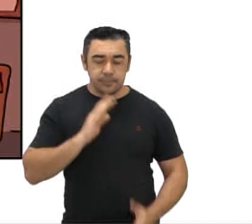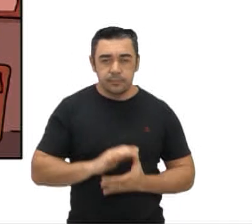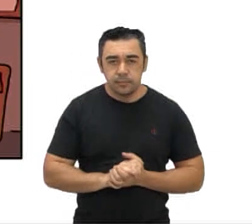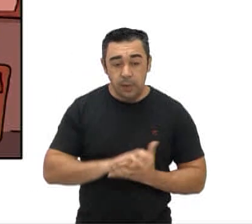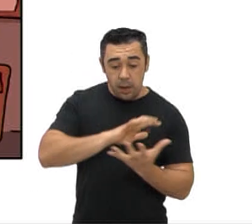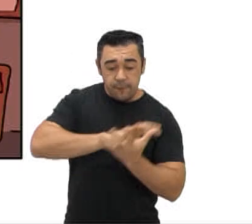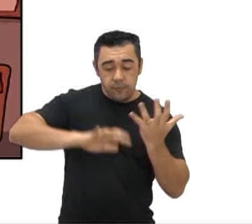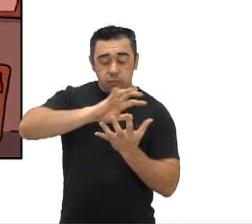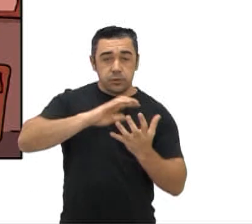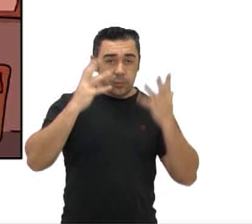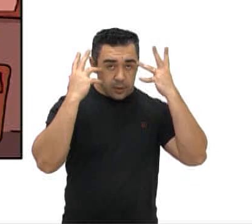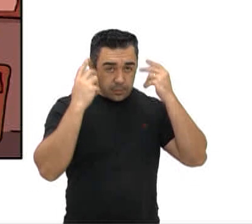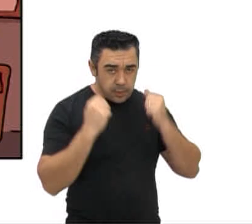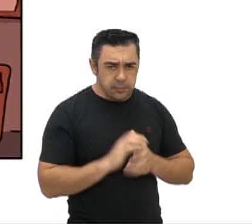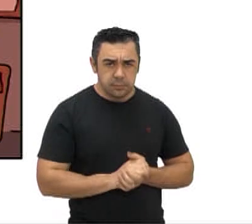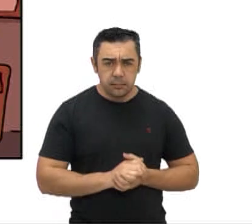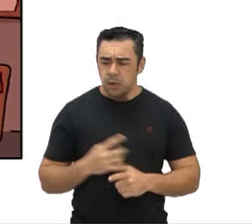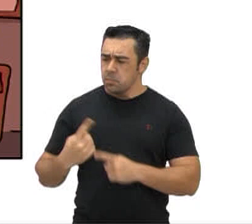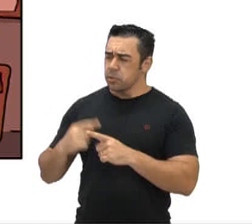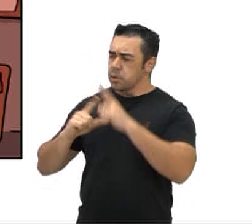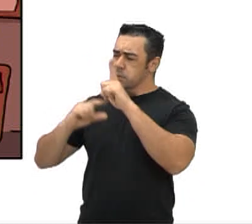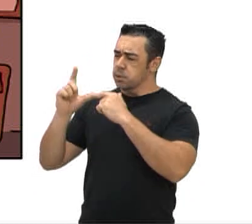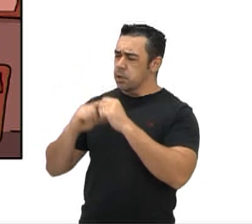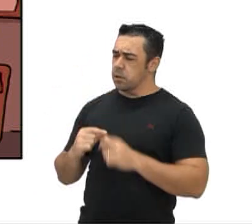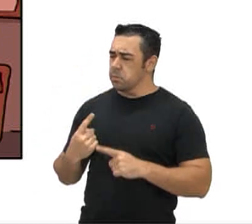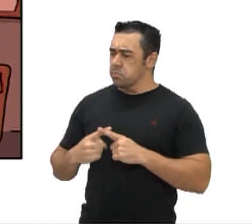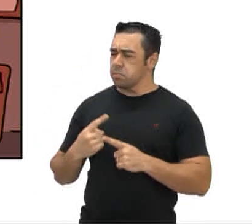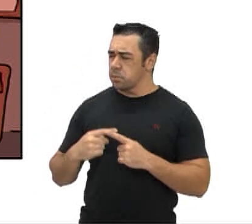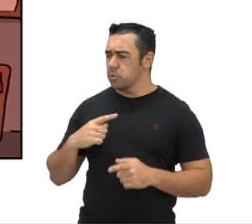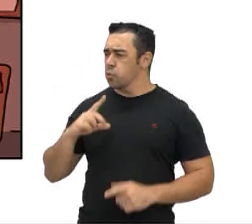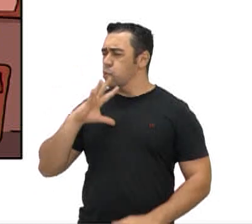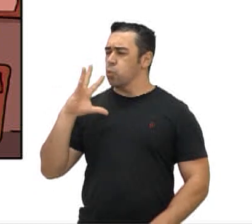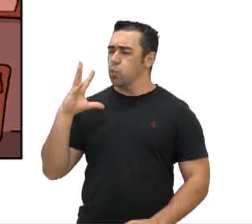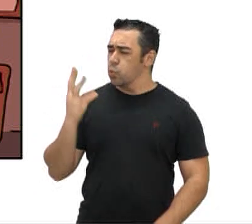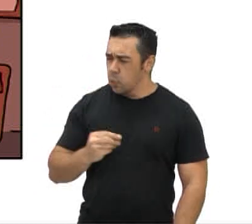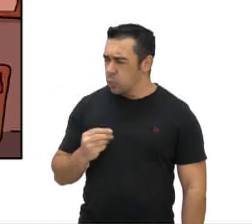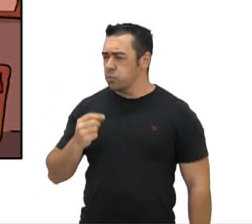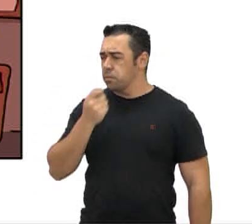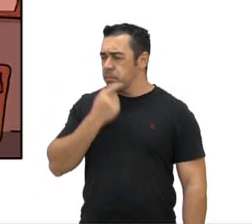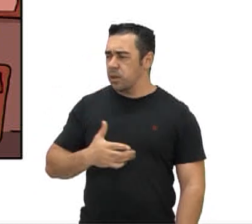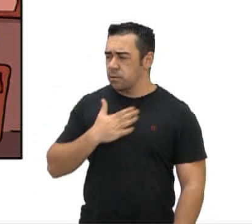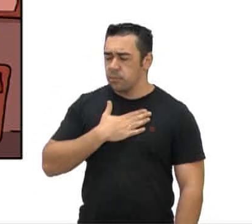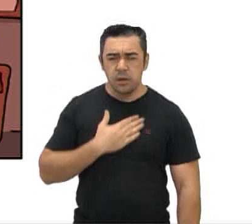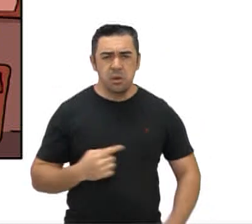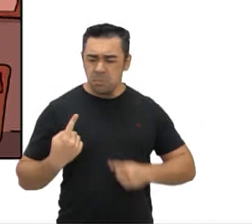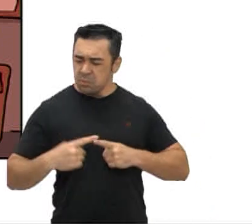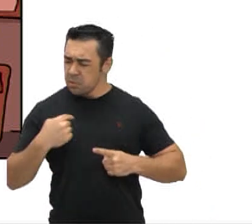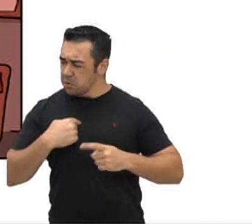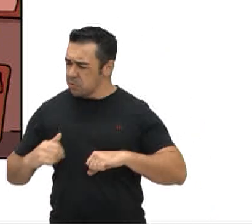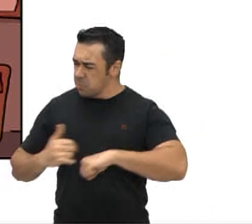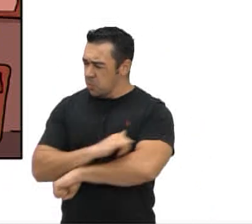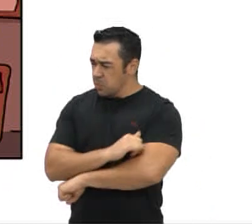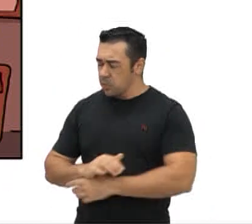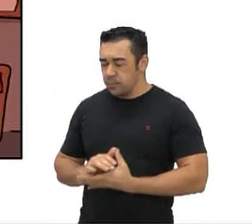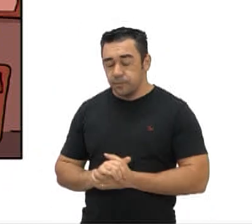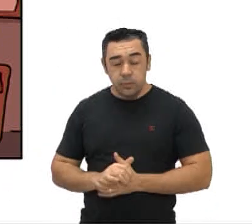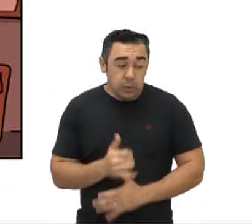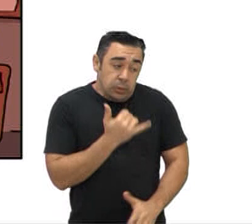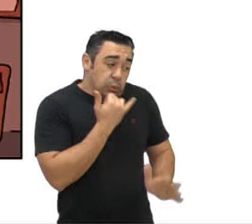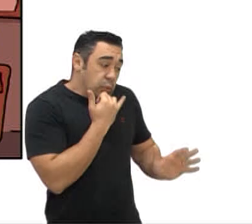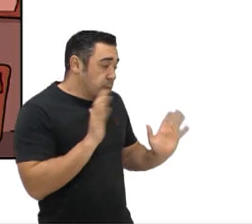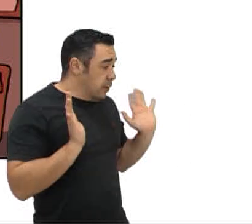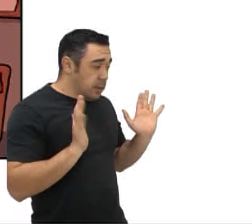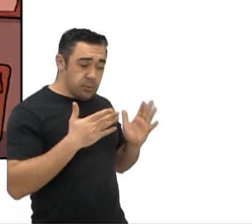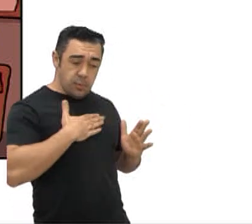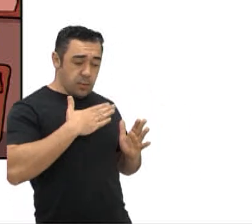dos bichos. Por que essa estrela? Sou motivo de piada por todos. Por que sou tão gordo? Sinto muito, mas esse não é